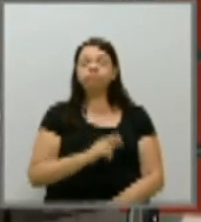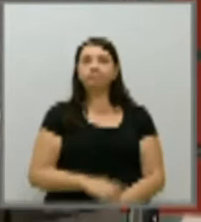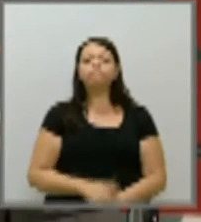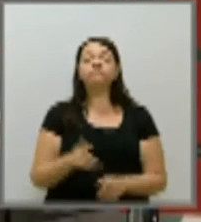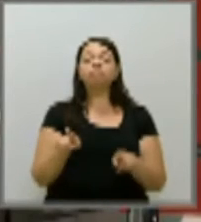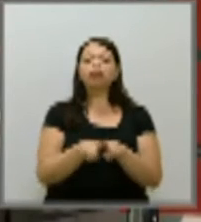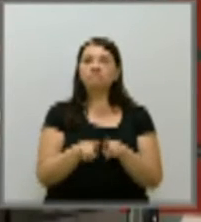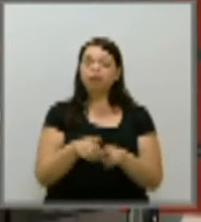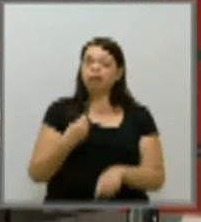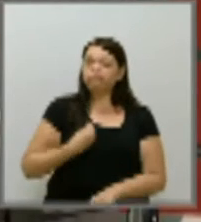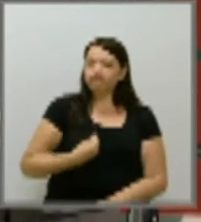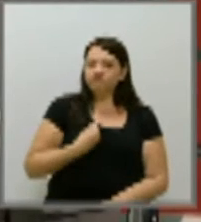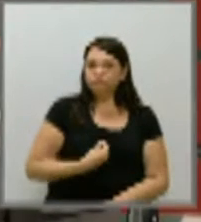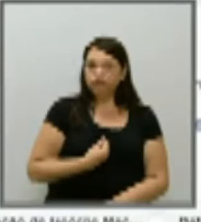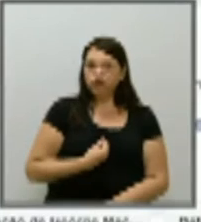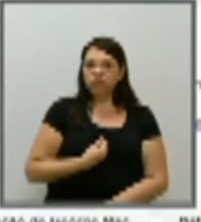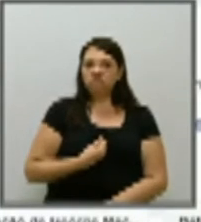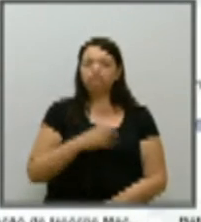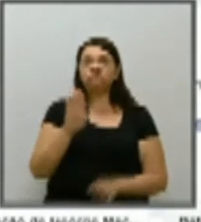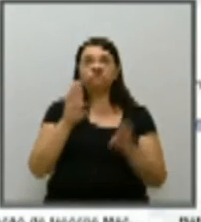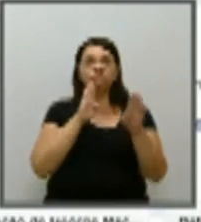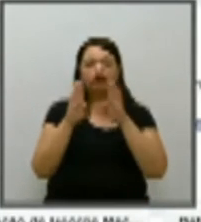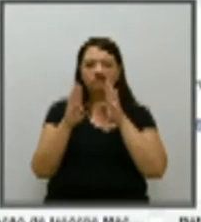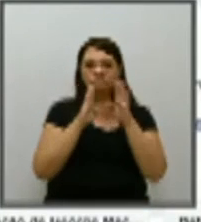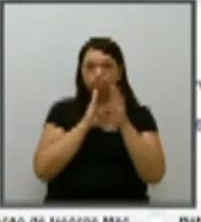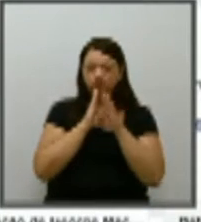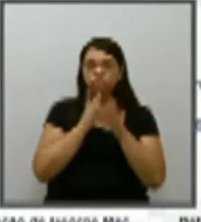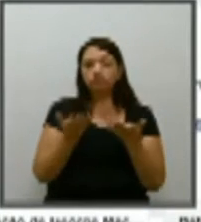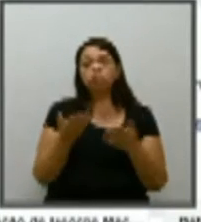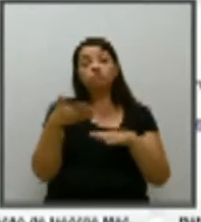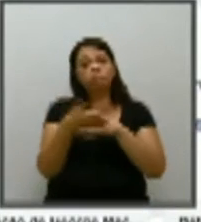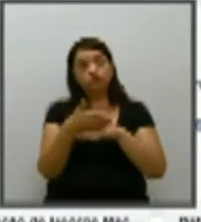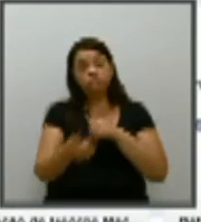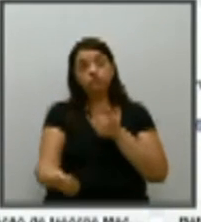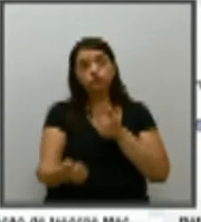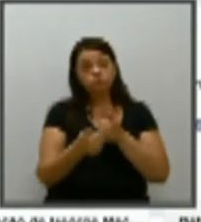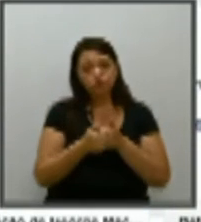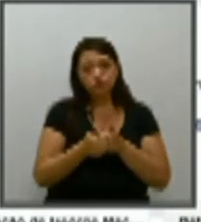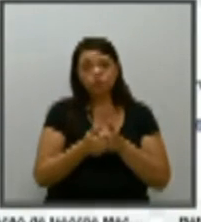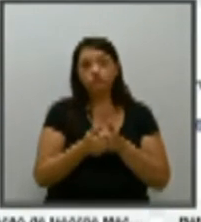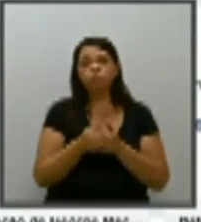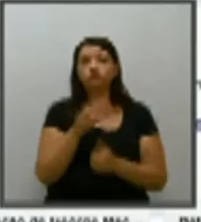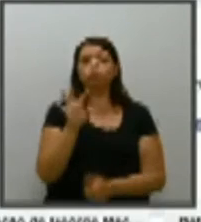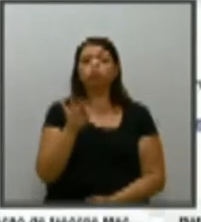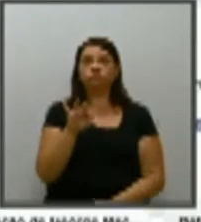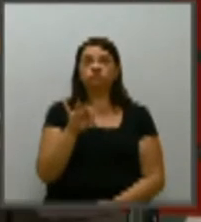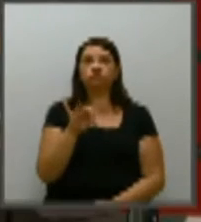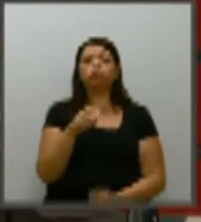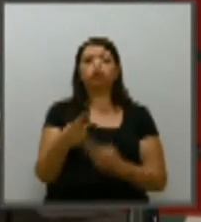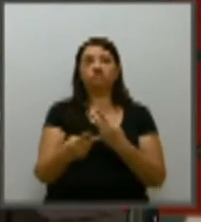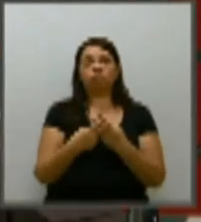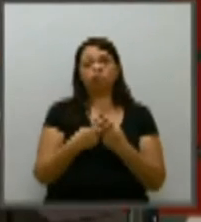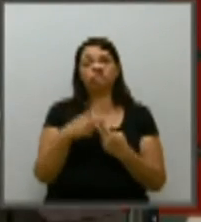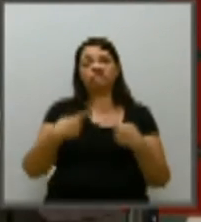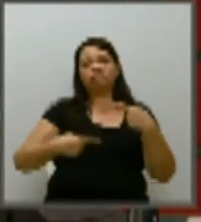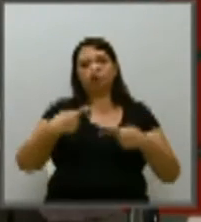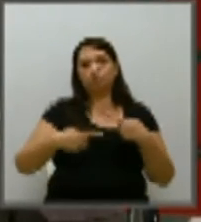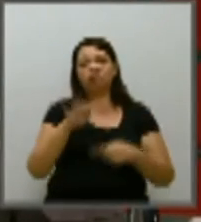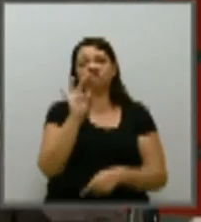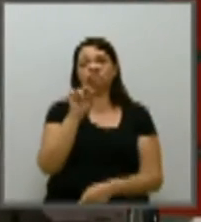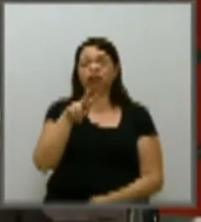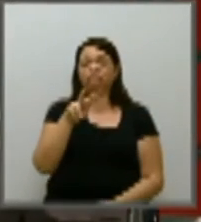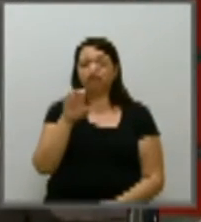na página da TVE no Facebook. Participe conosco também pelo Twitter com a hashtag Debate na